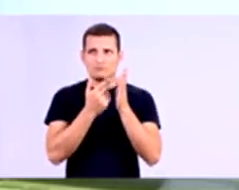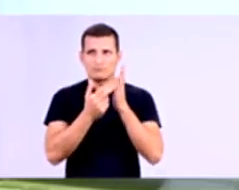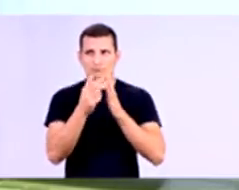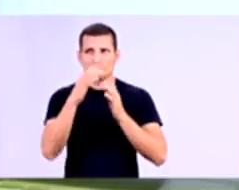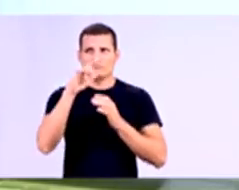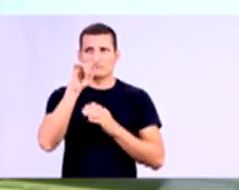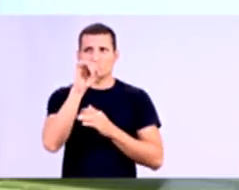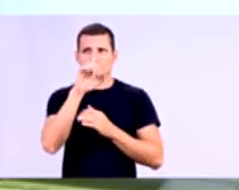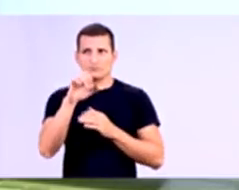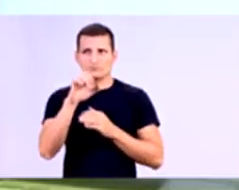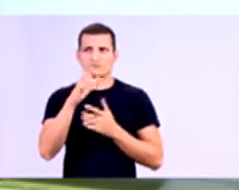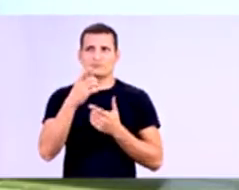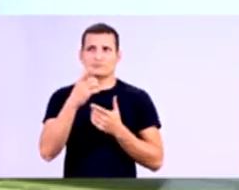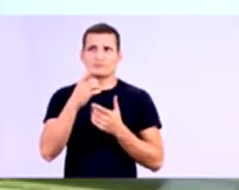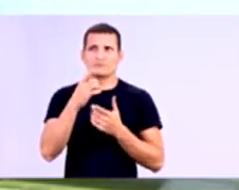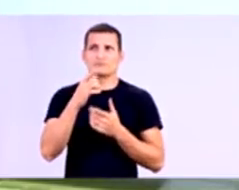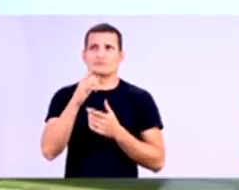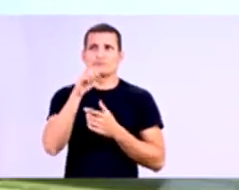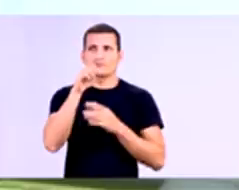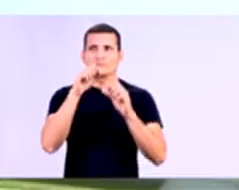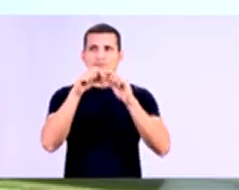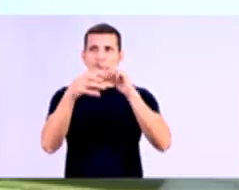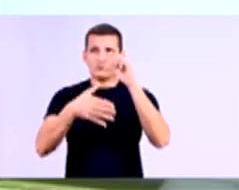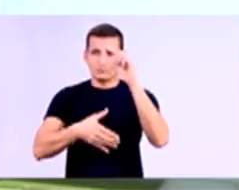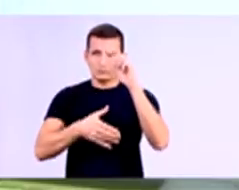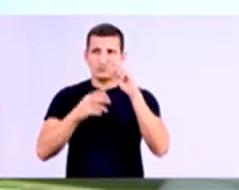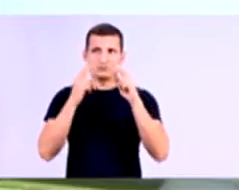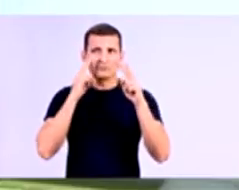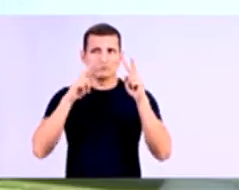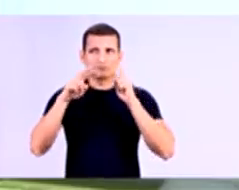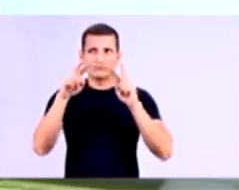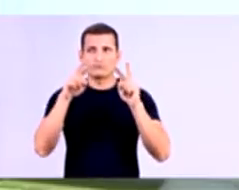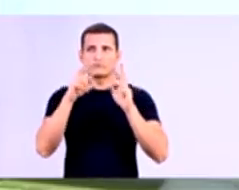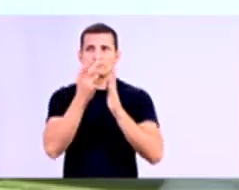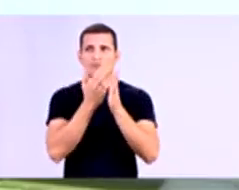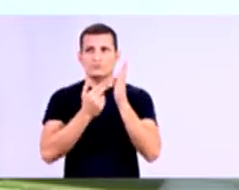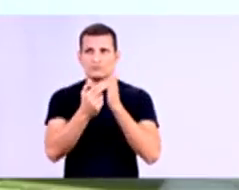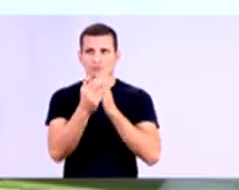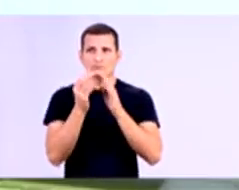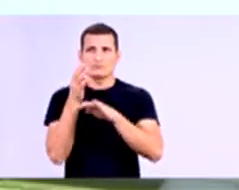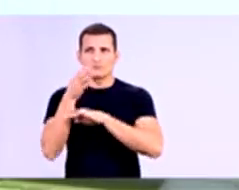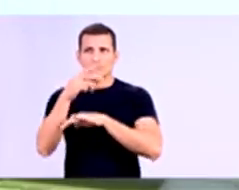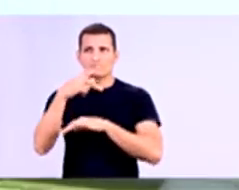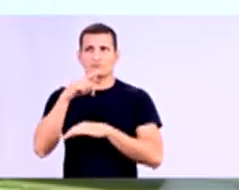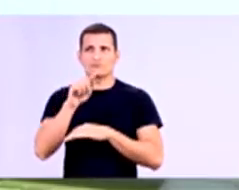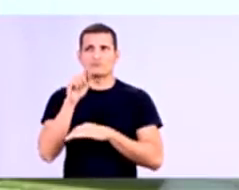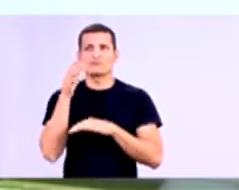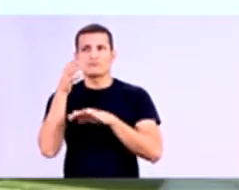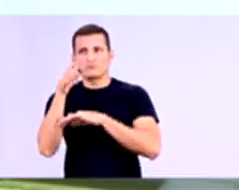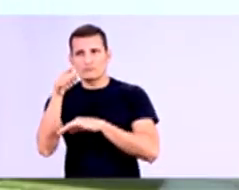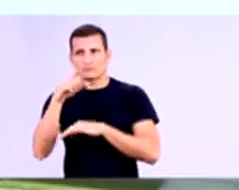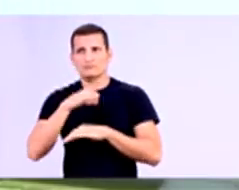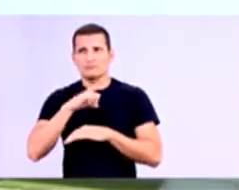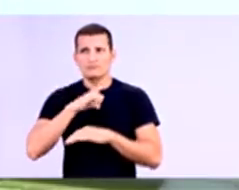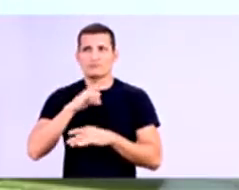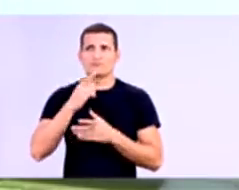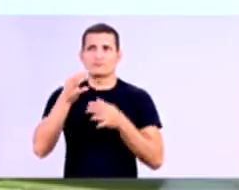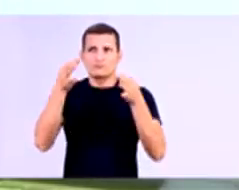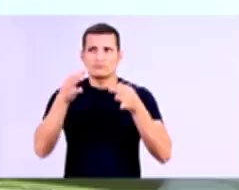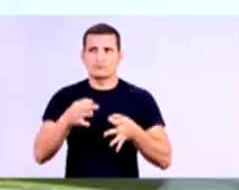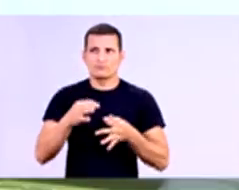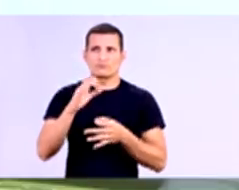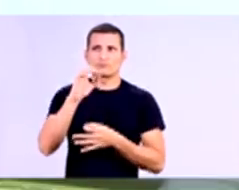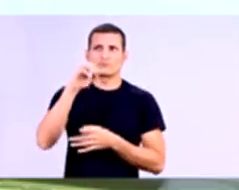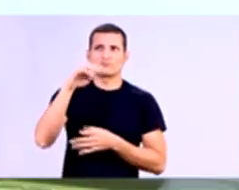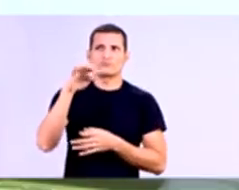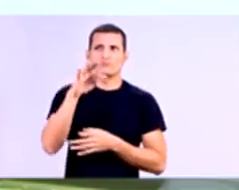vai na aba de images do Google, pede para visualizar a imagem, visitar página. Vai naquela página, tem com certeza um comentário